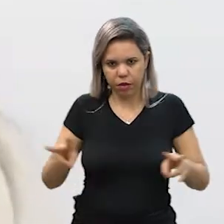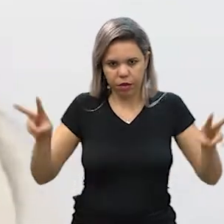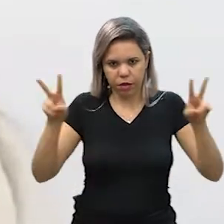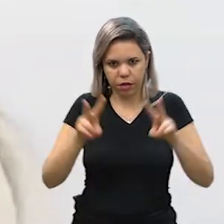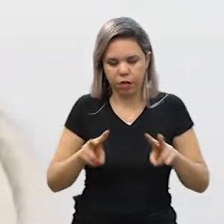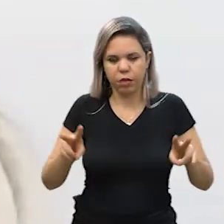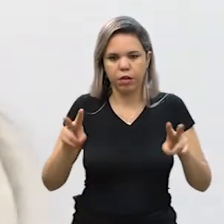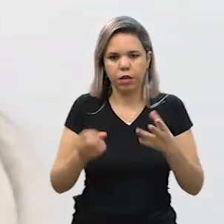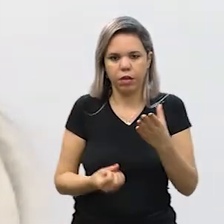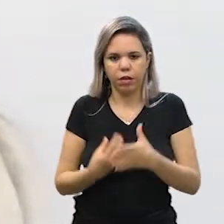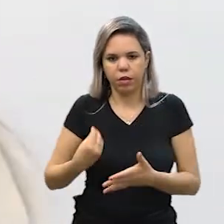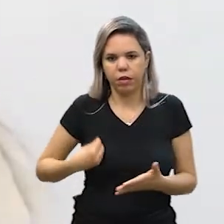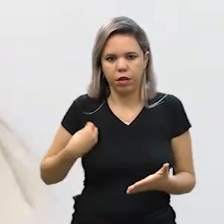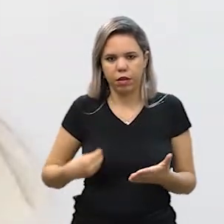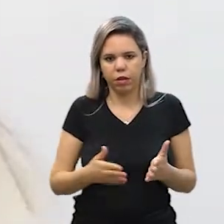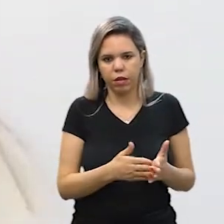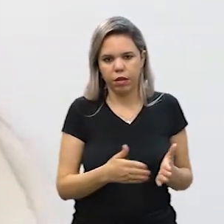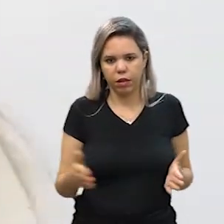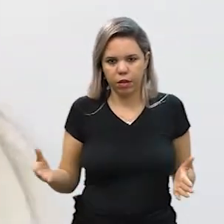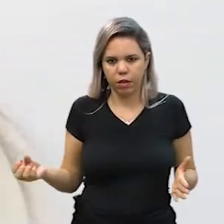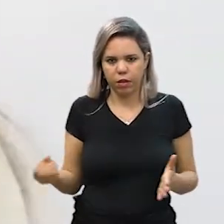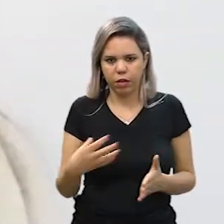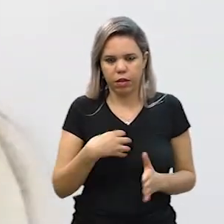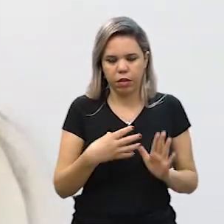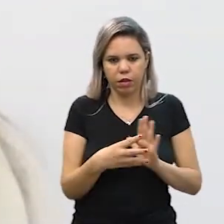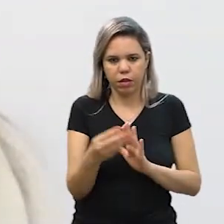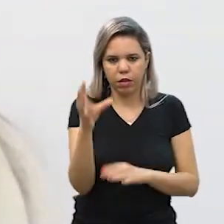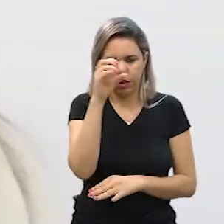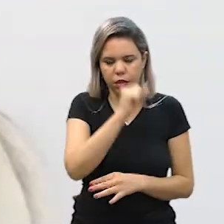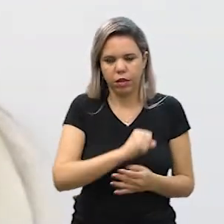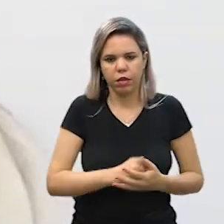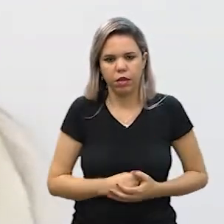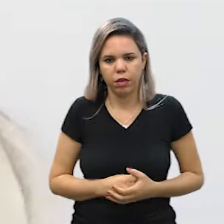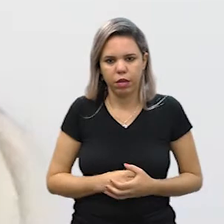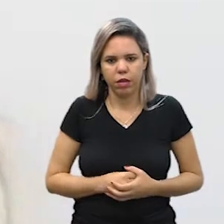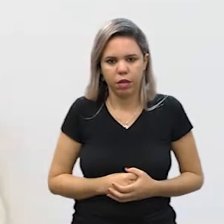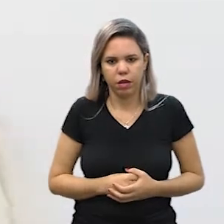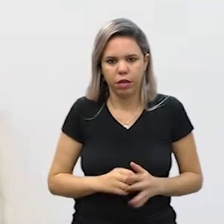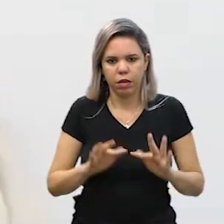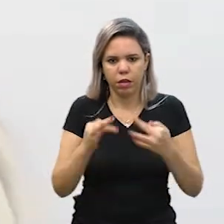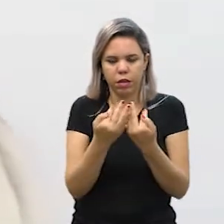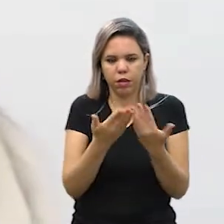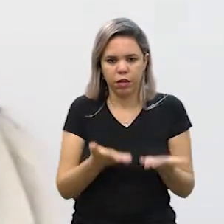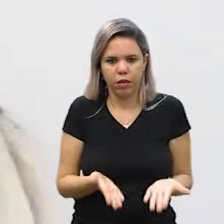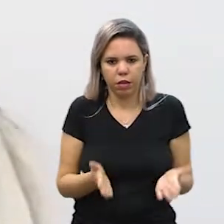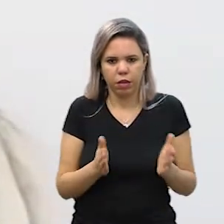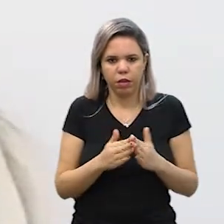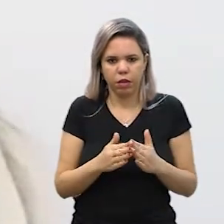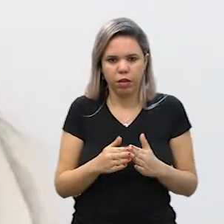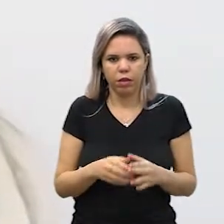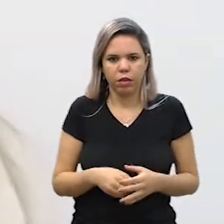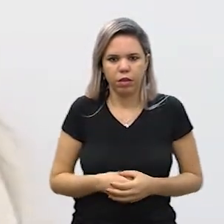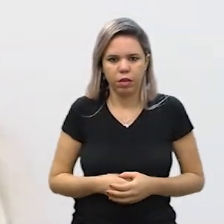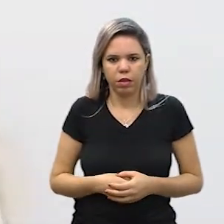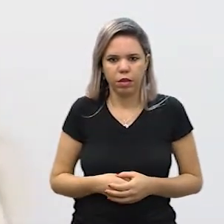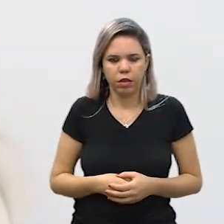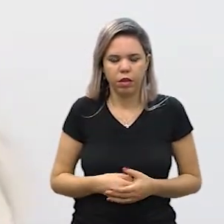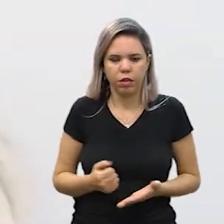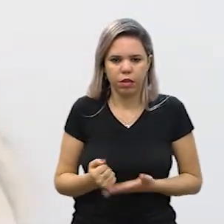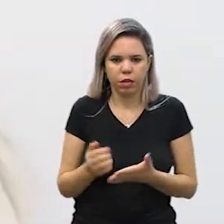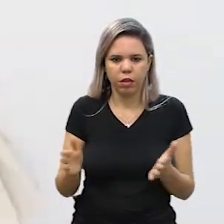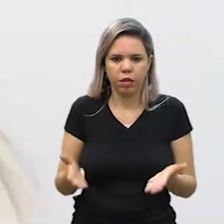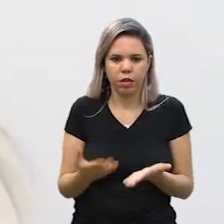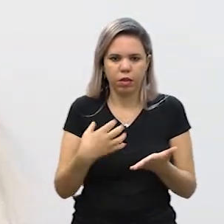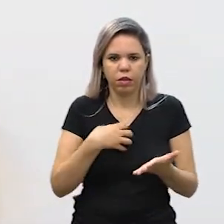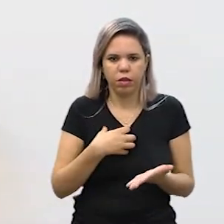esse cenário em que a gente vive, esse novo modelo de aprendizagem, e os pais em casa, de certa forma, contribuírem